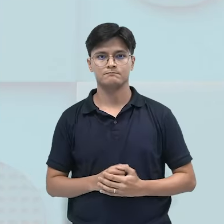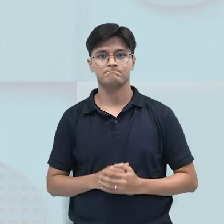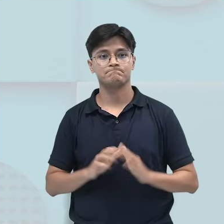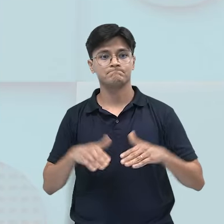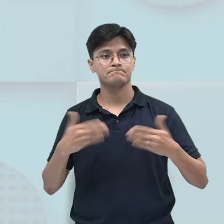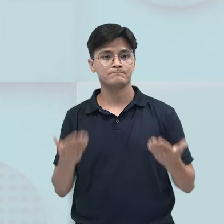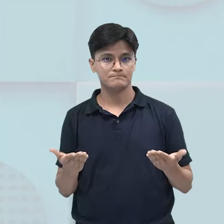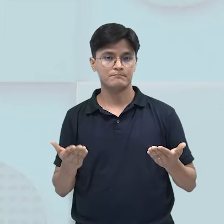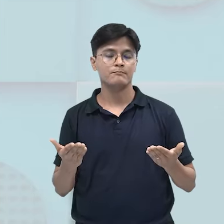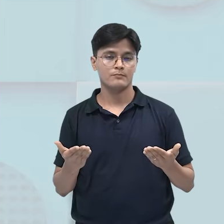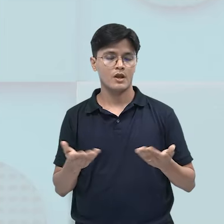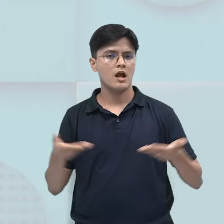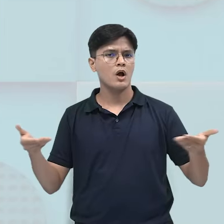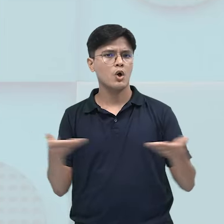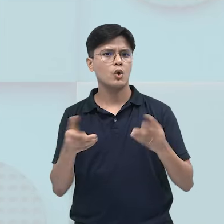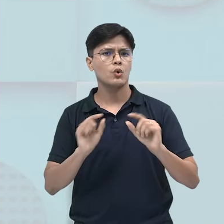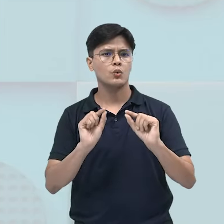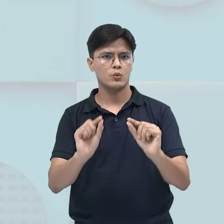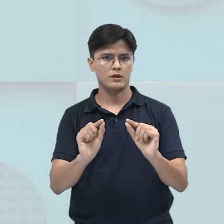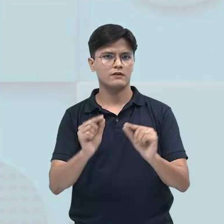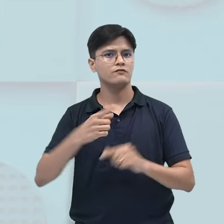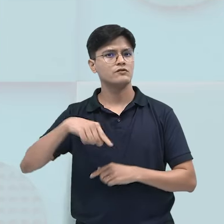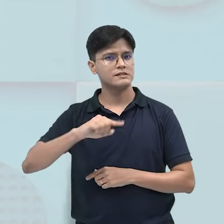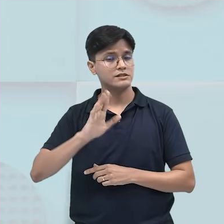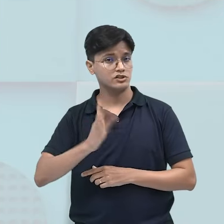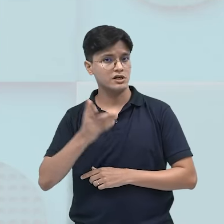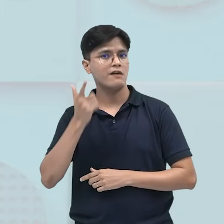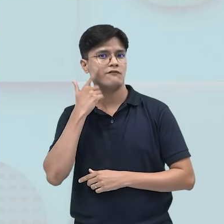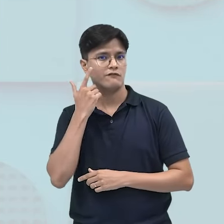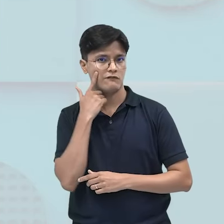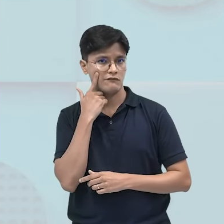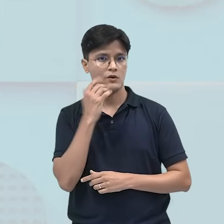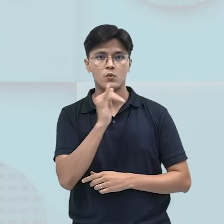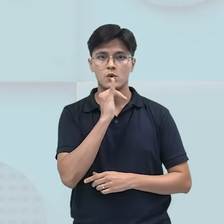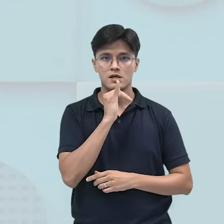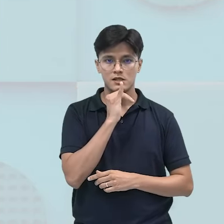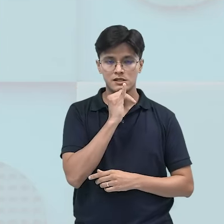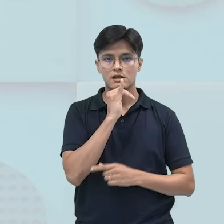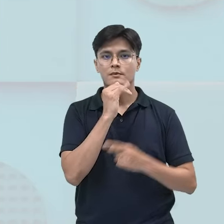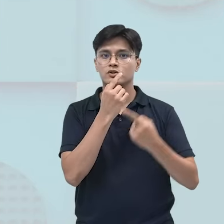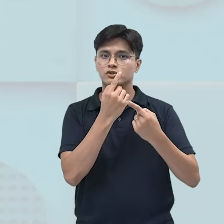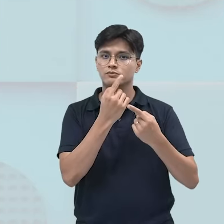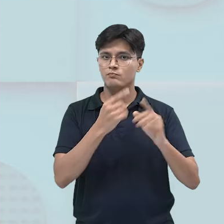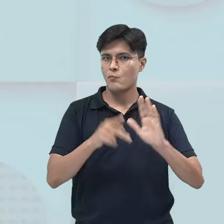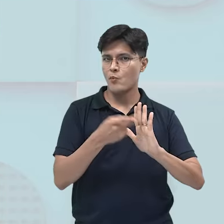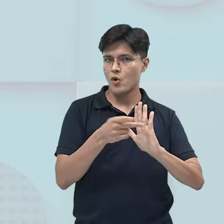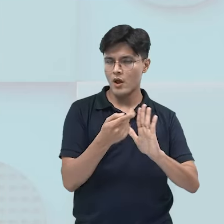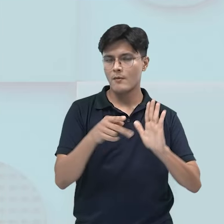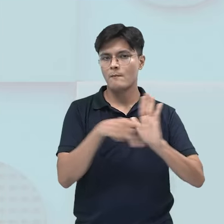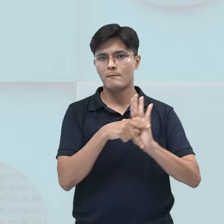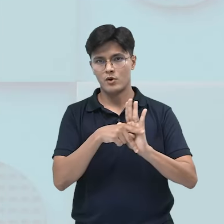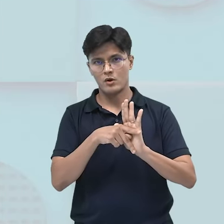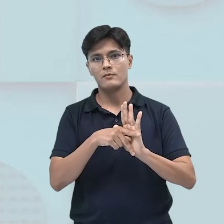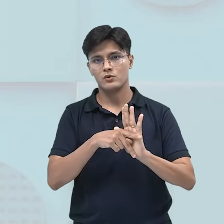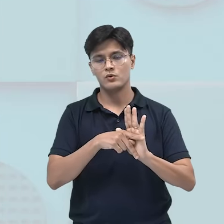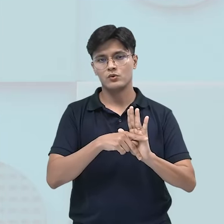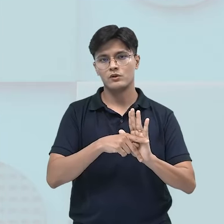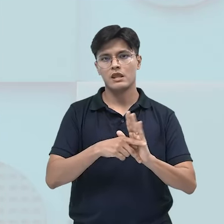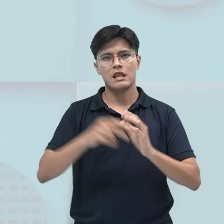Muito bem? Então, agora que você já viu o exemplo de um poema lírico, vamos